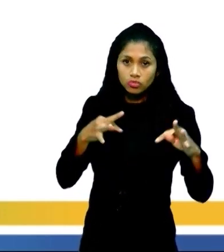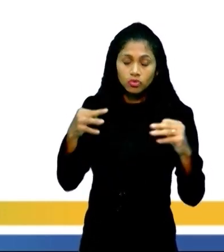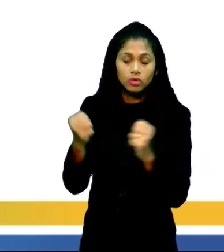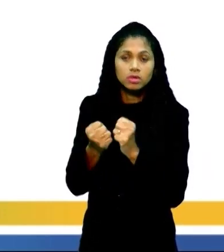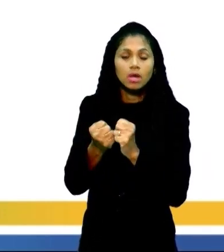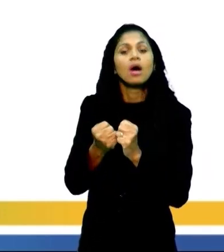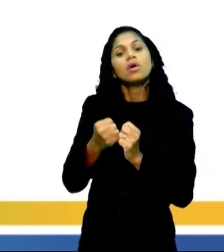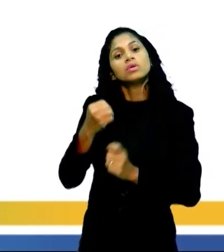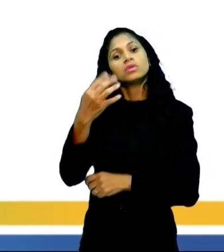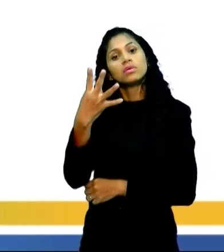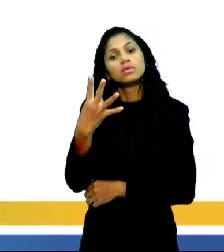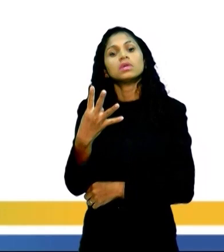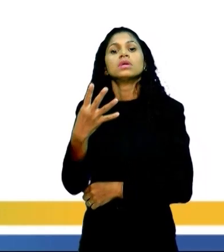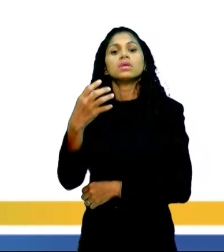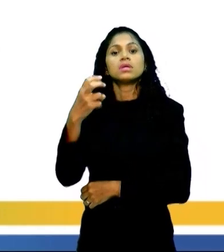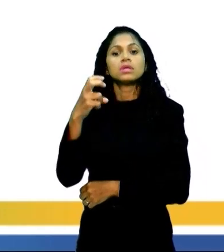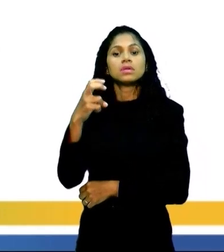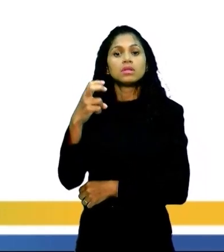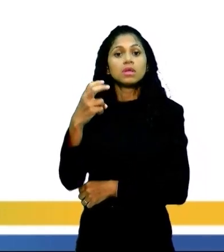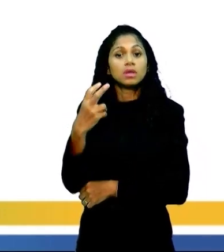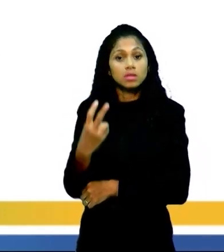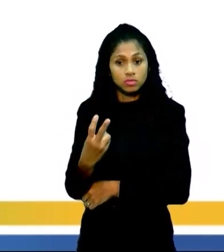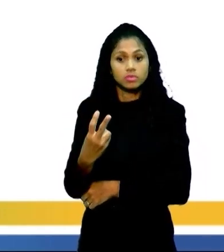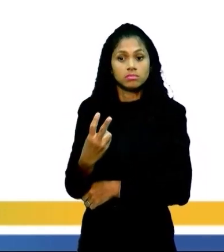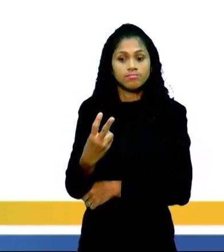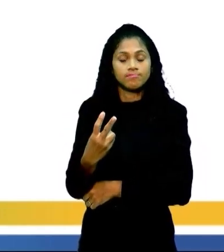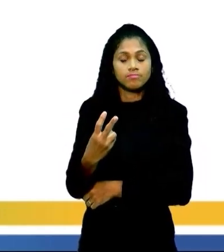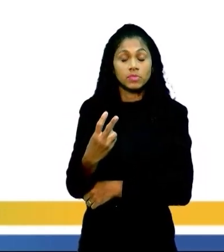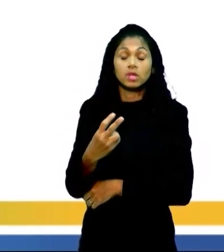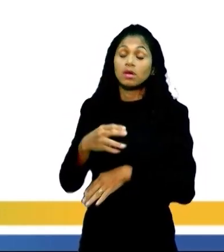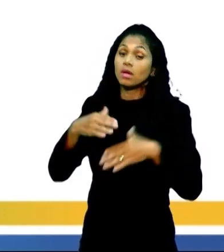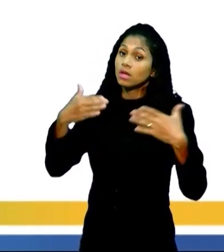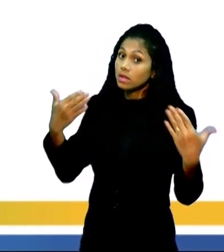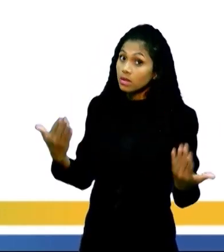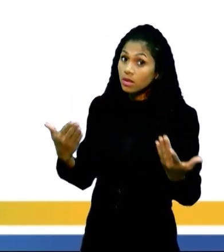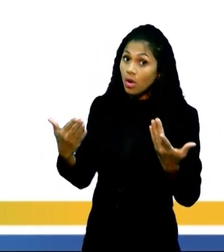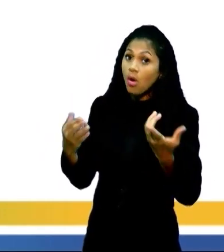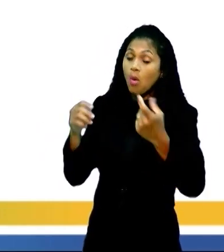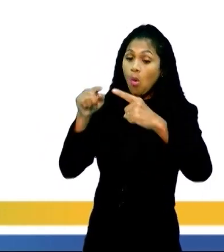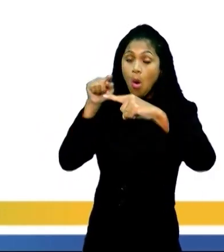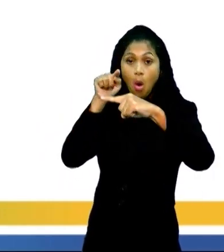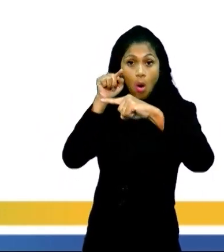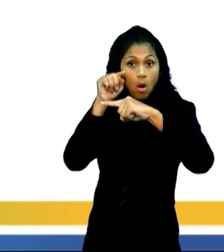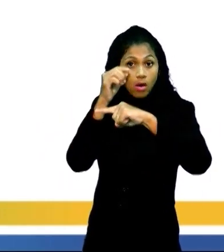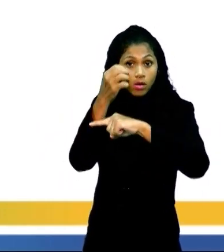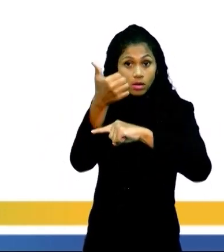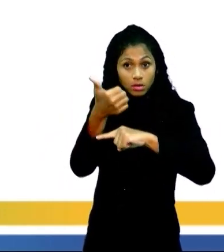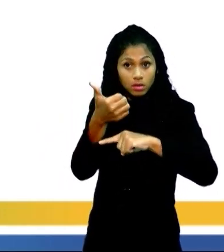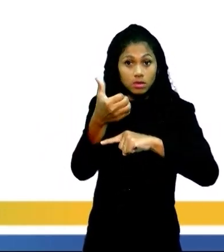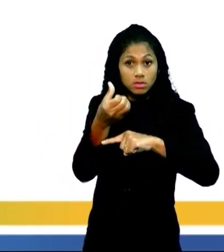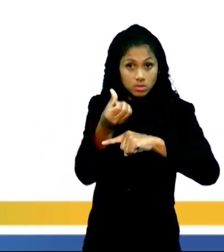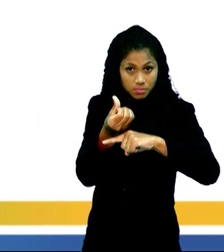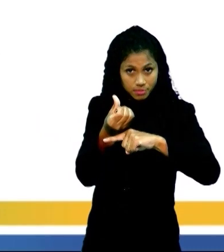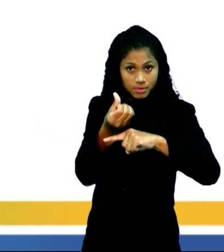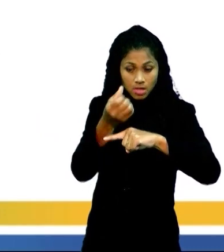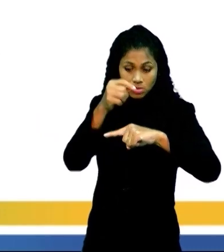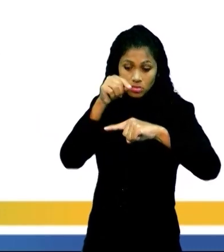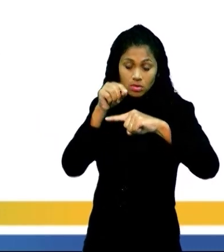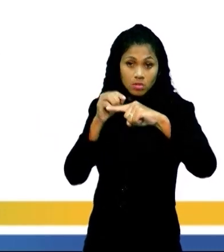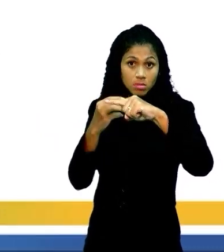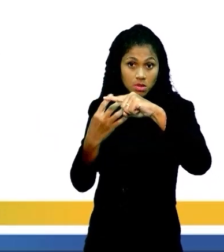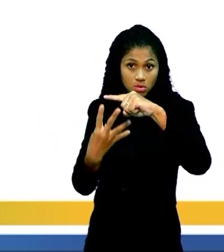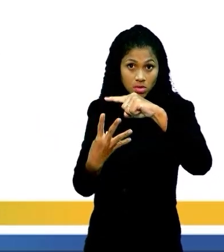procurada aí é 16 sobre 42. Tudo bem? Porque aí, o ônibus tem quantas